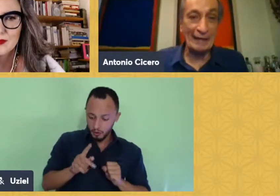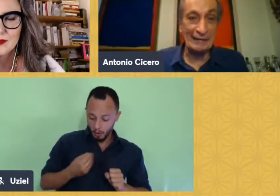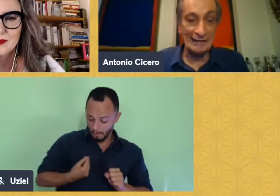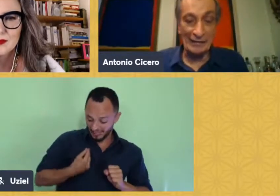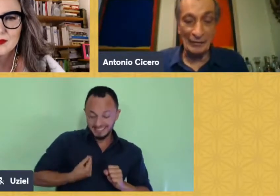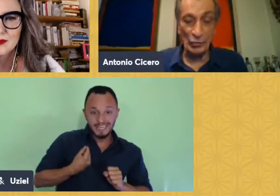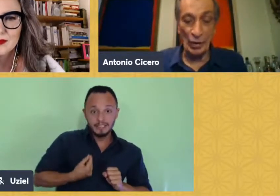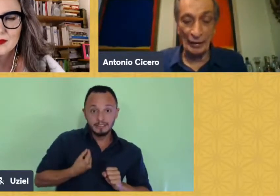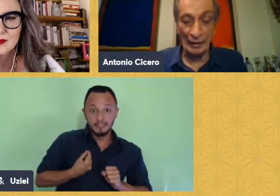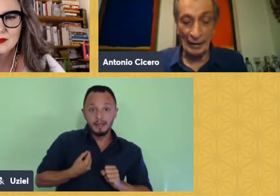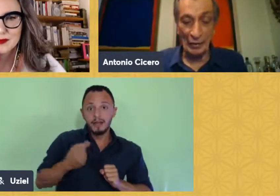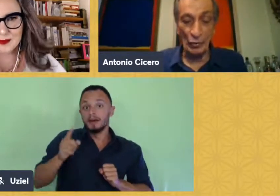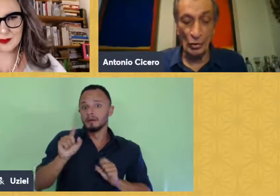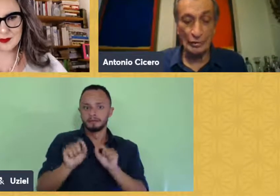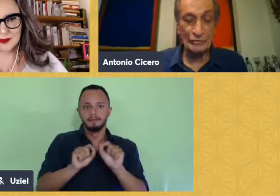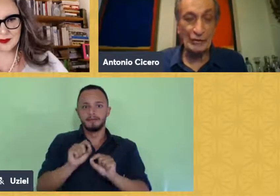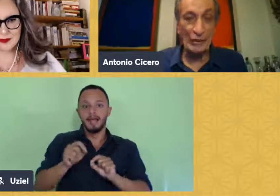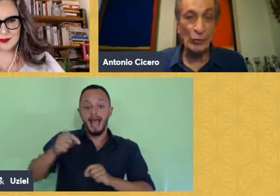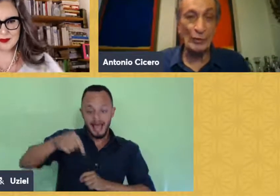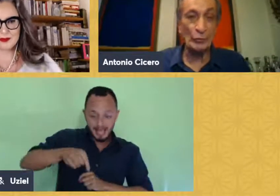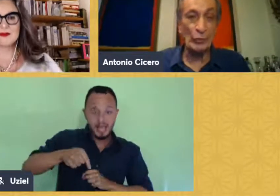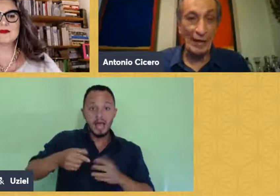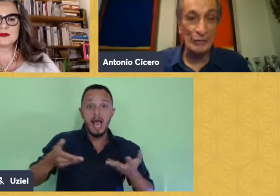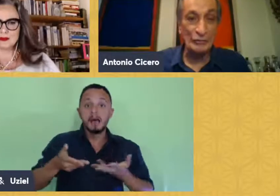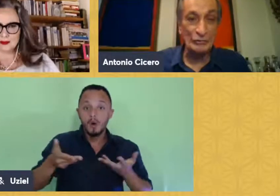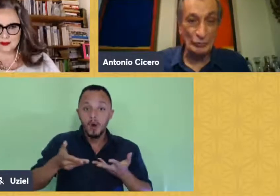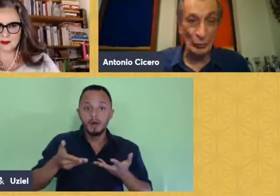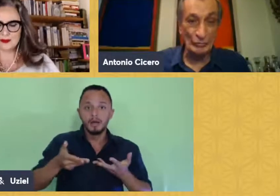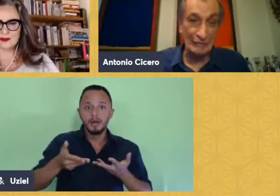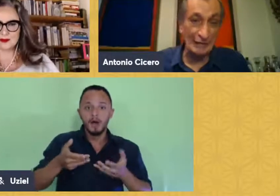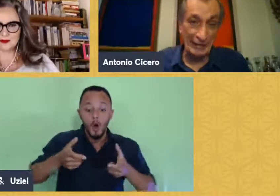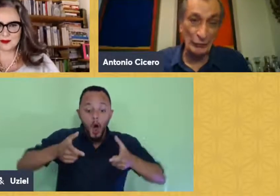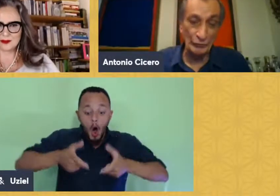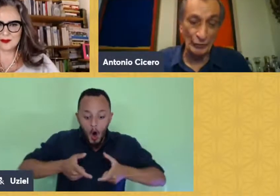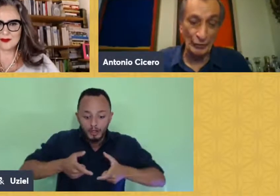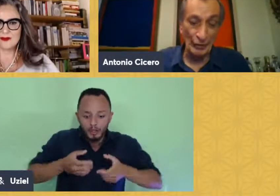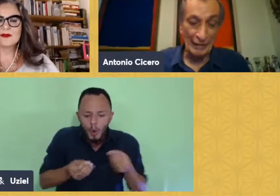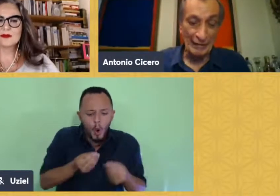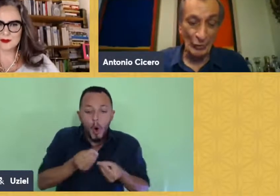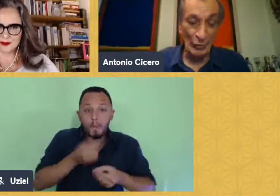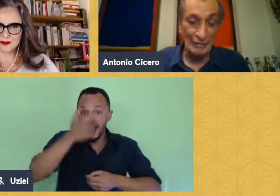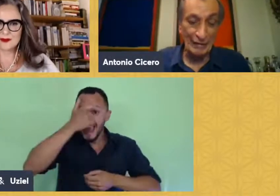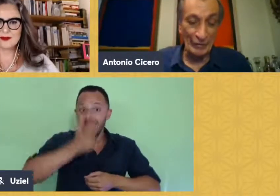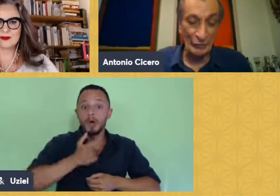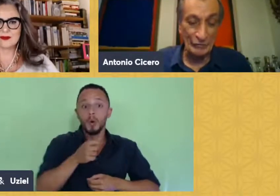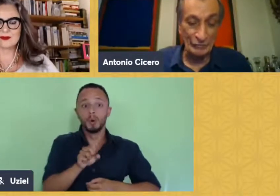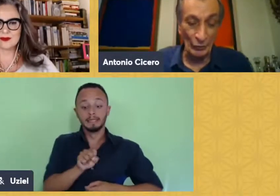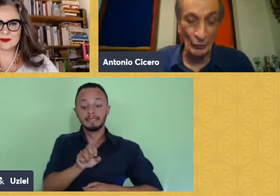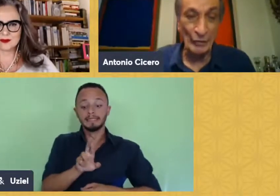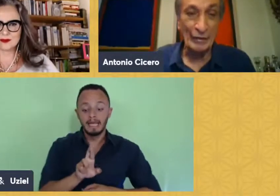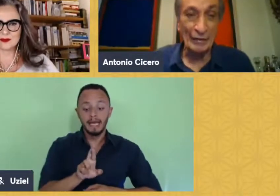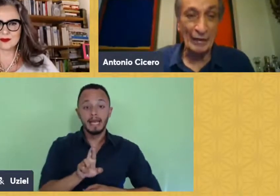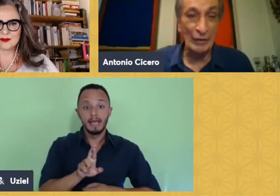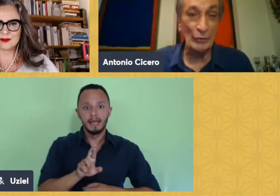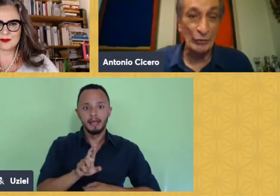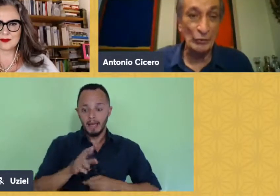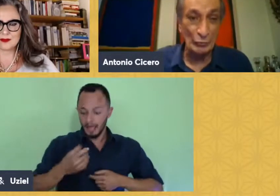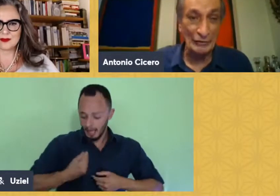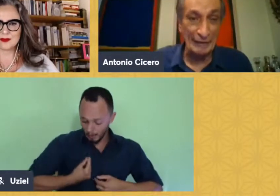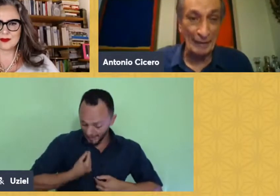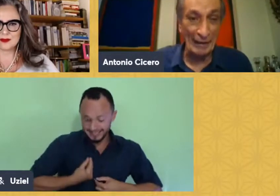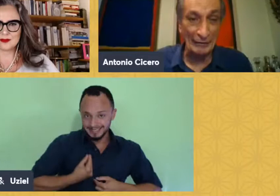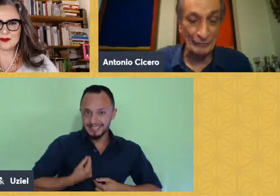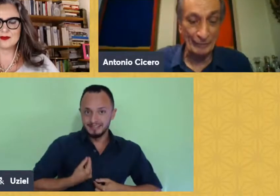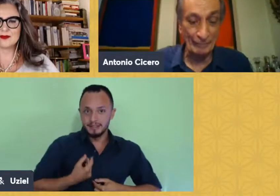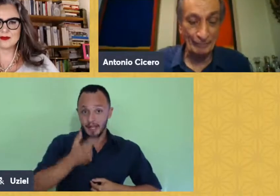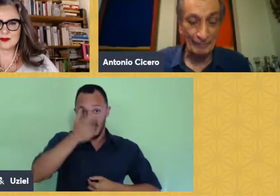encontra aqui e agora, onde e quando eu estou, seja quem eu for, onde eu estou, eu que uso